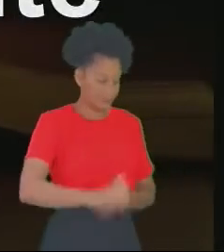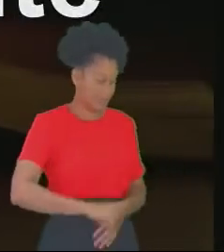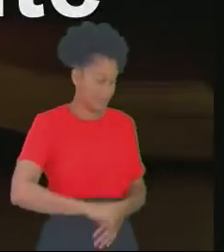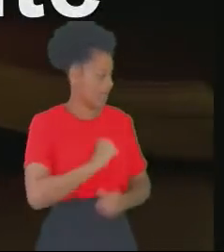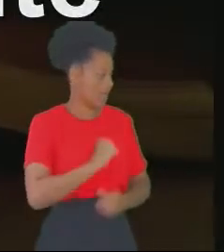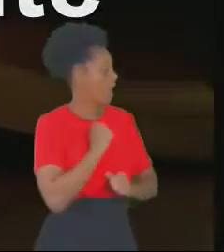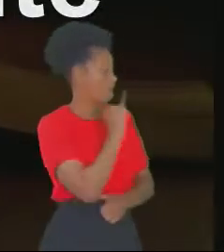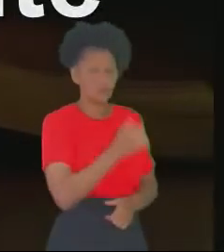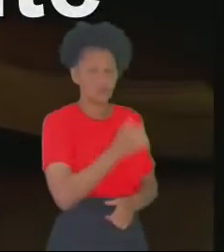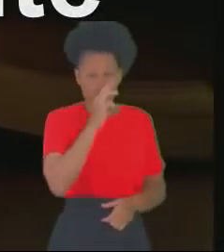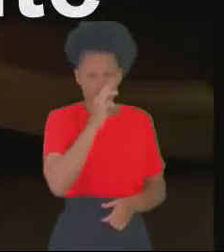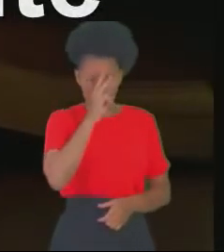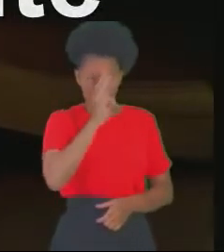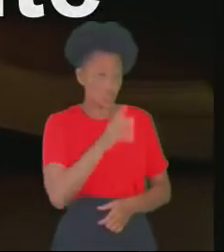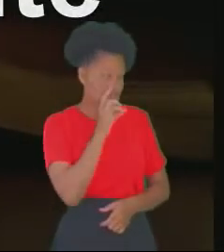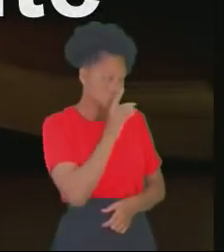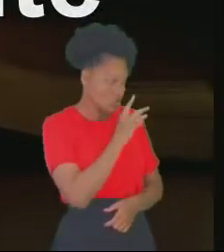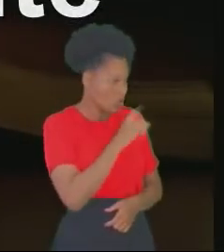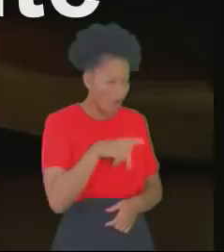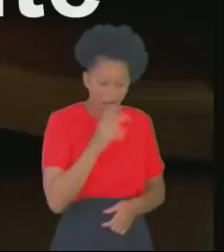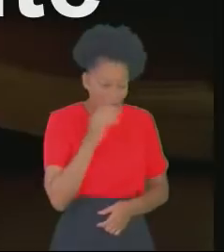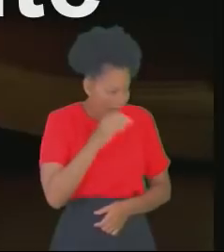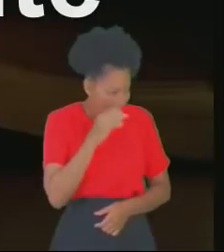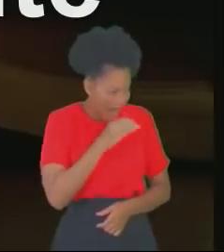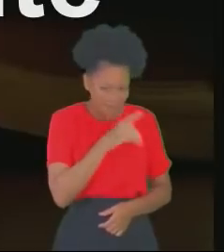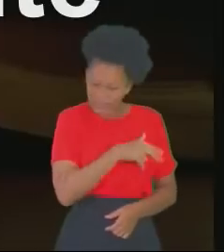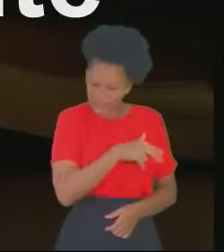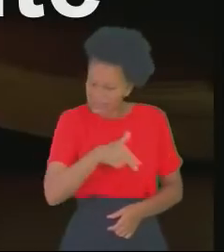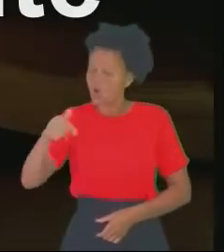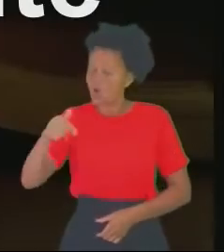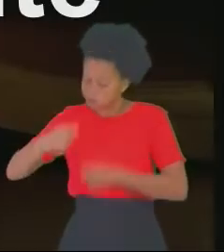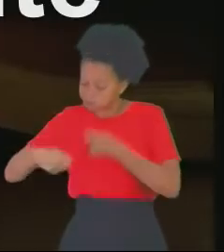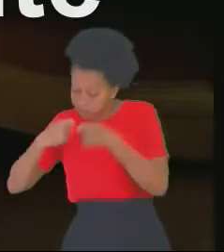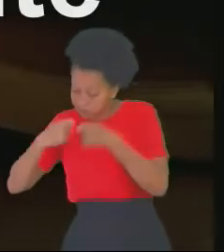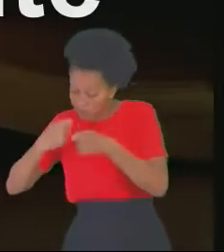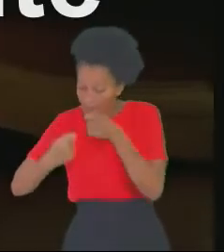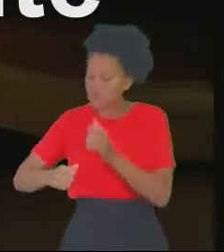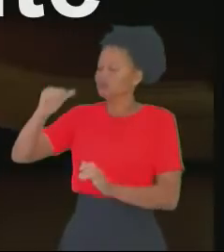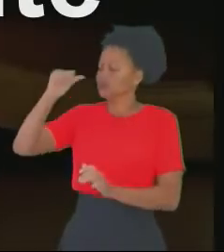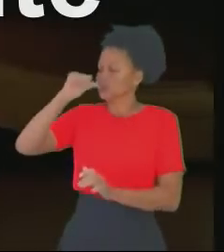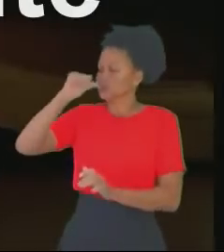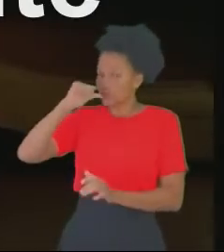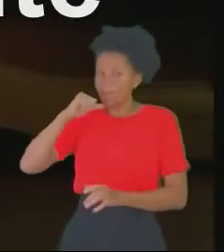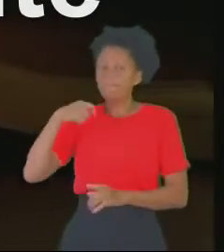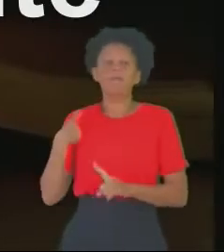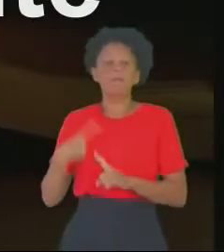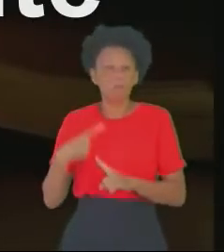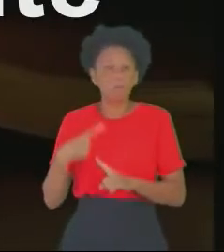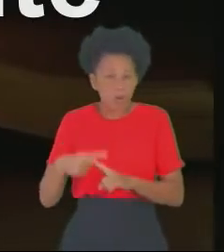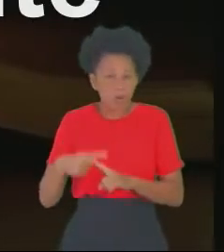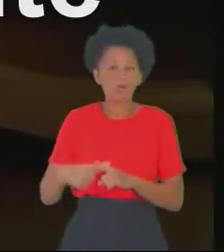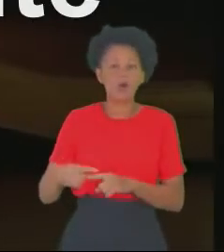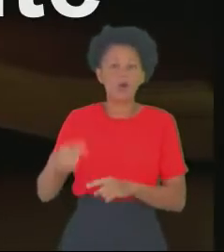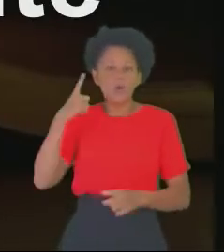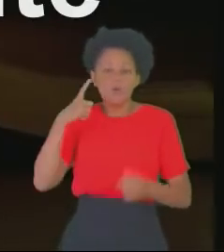Acabe, sobe, come e bebe, porque ruído há de